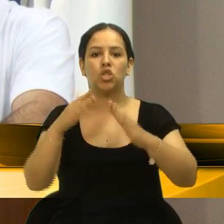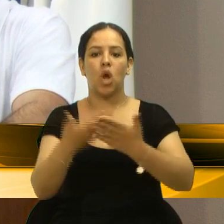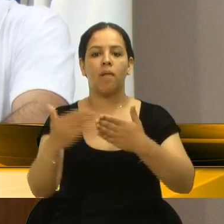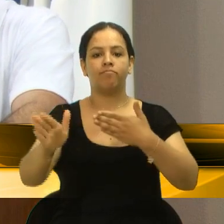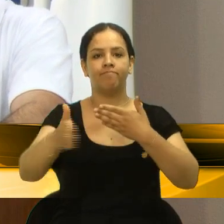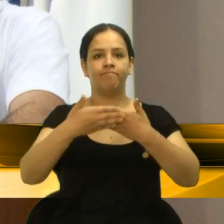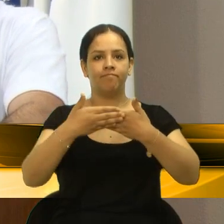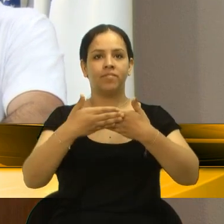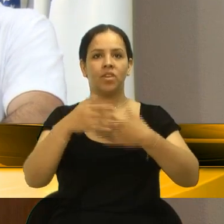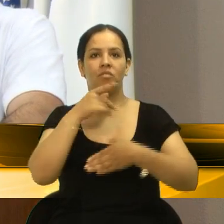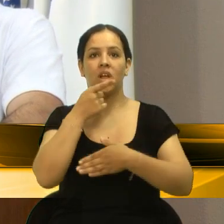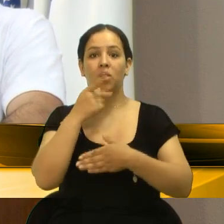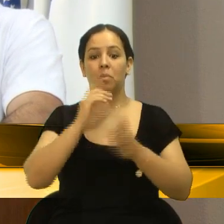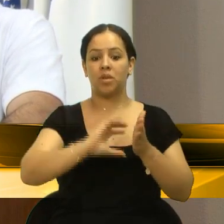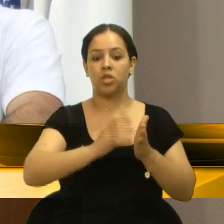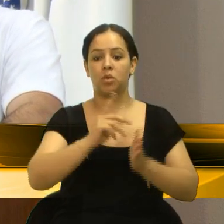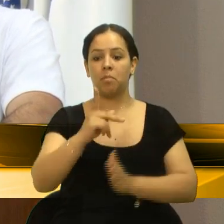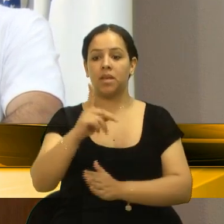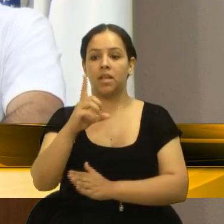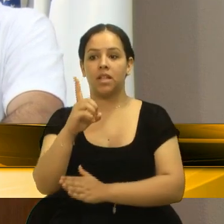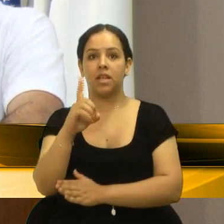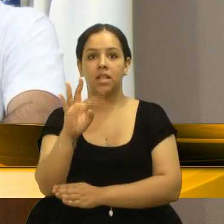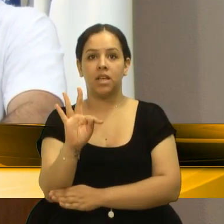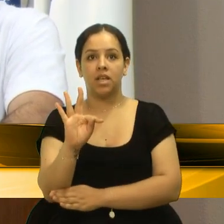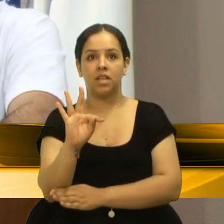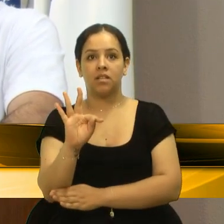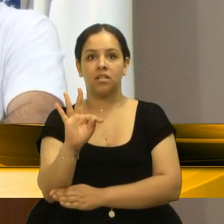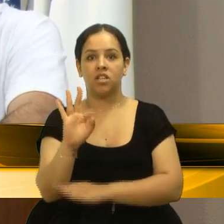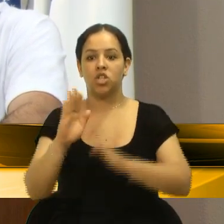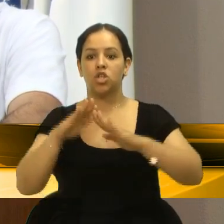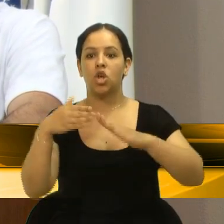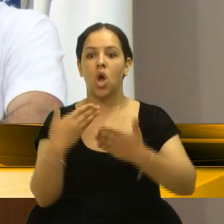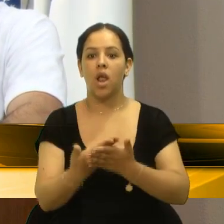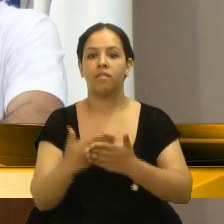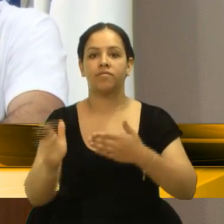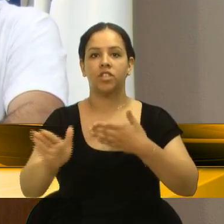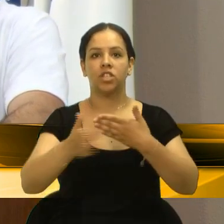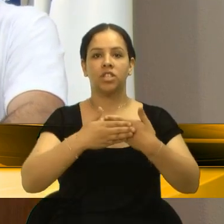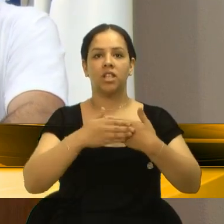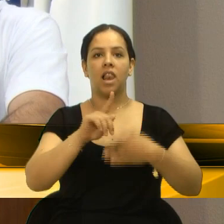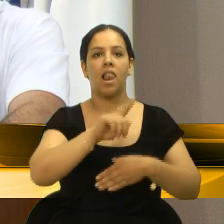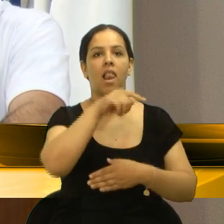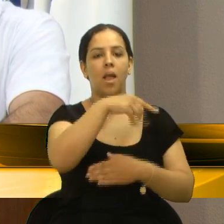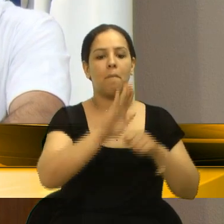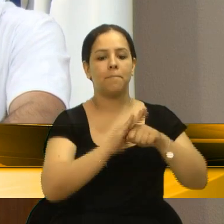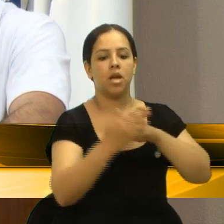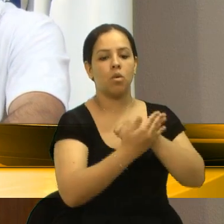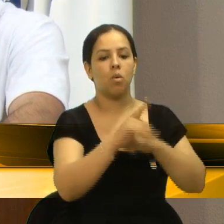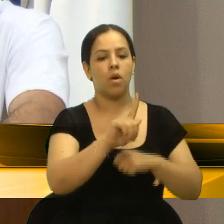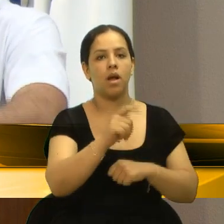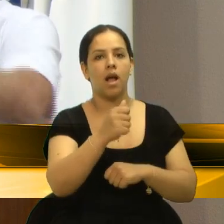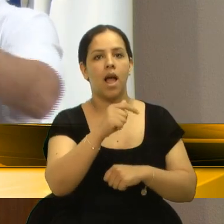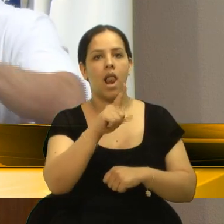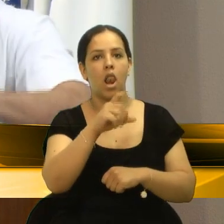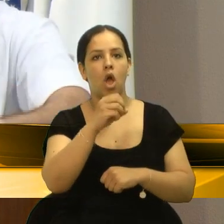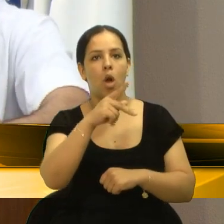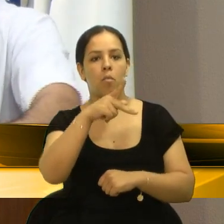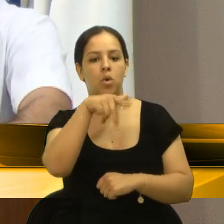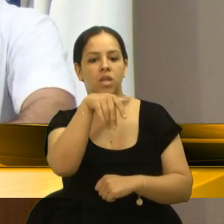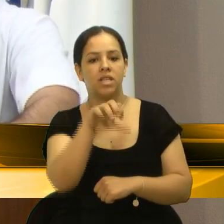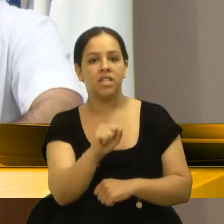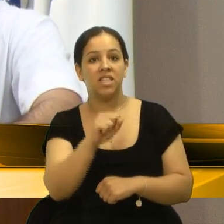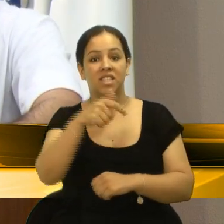PDT, o partido de Brizola, como a escola Brizoleta que foi fechada lá em Galópolis. 7 escolas foram fechadas, nenhuma escola